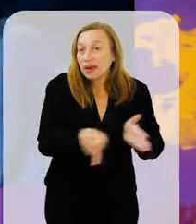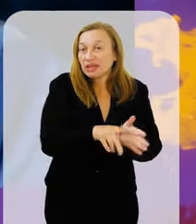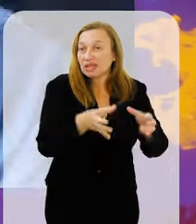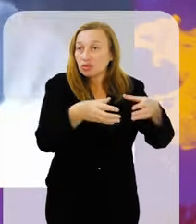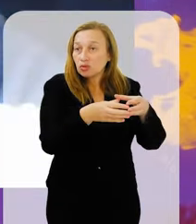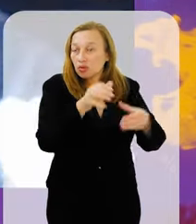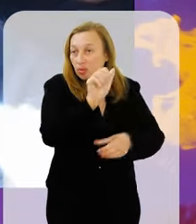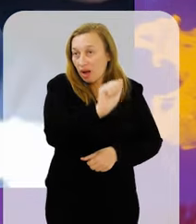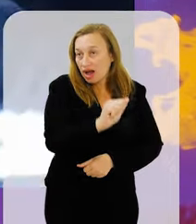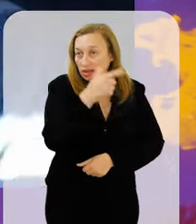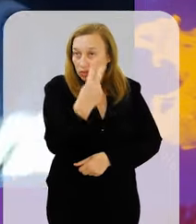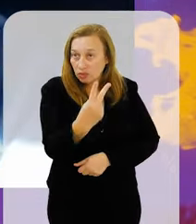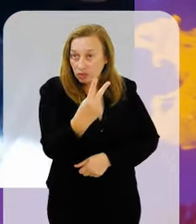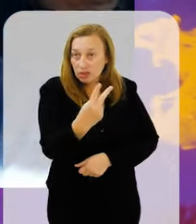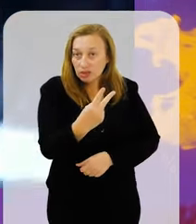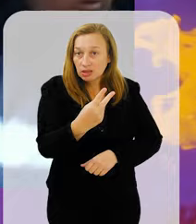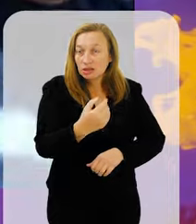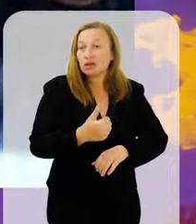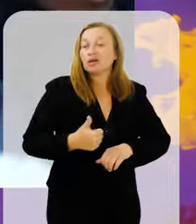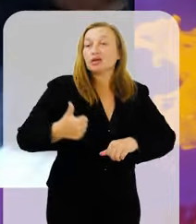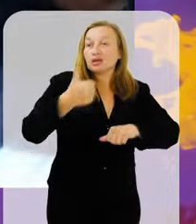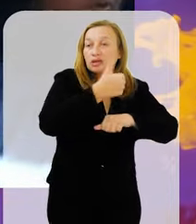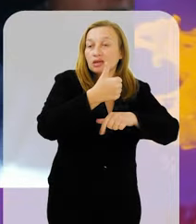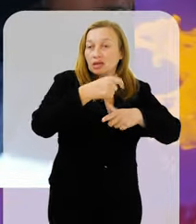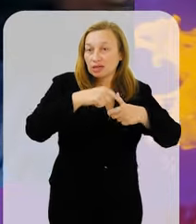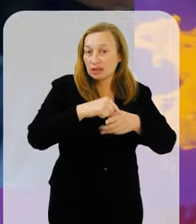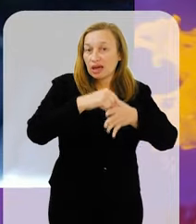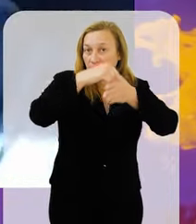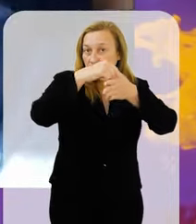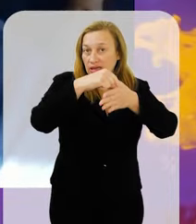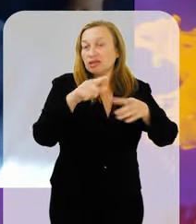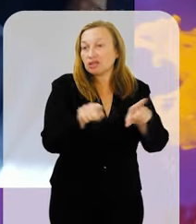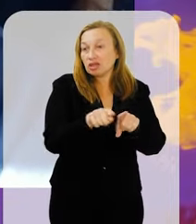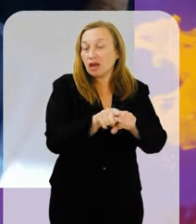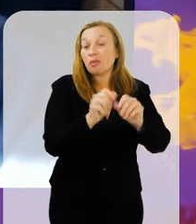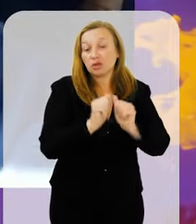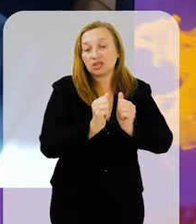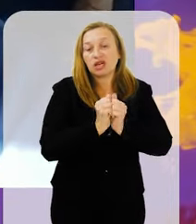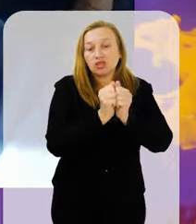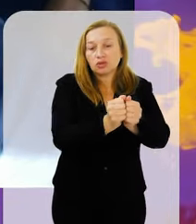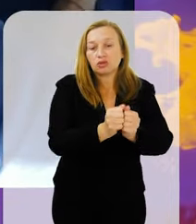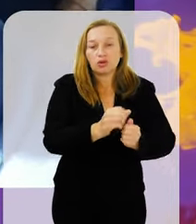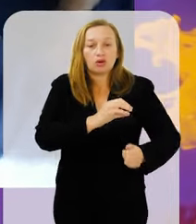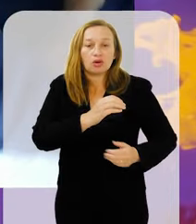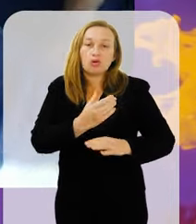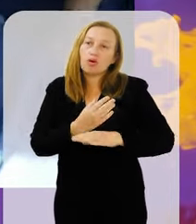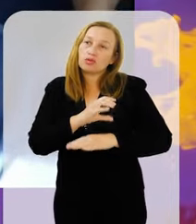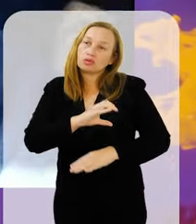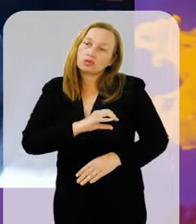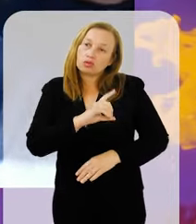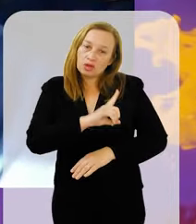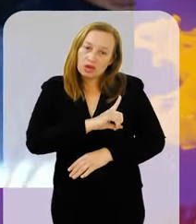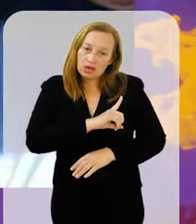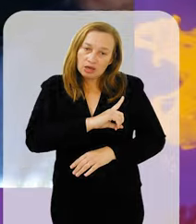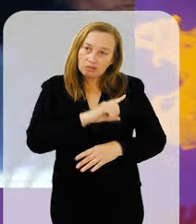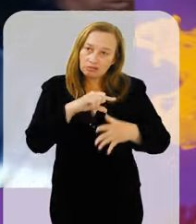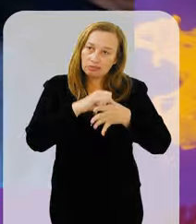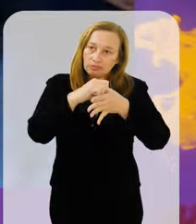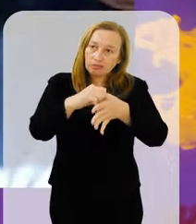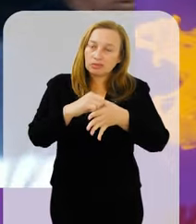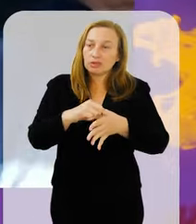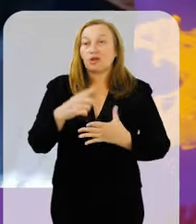em pontos perdidos, é líder também, porque tem um jogo a menos e podia estar junto com o Duque de Caxias na liderança. Então, a gente